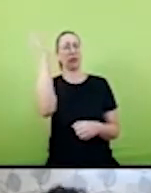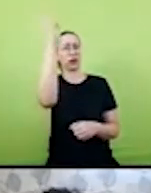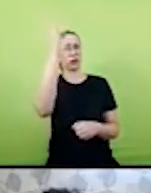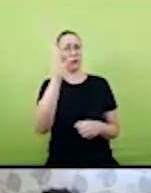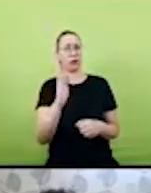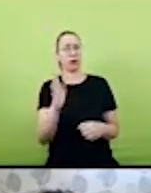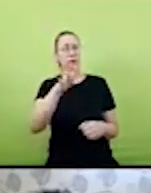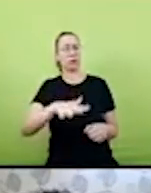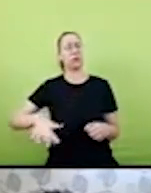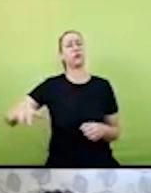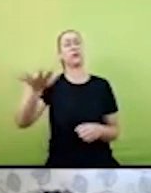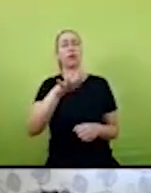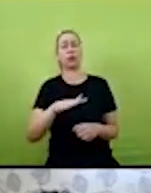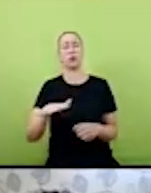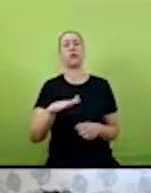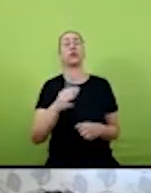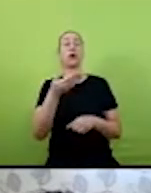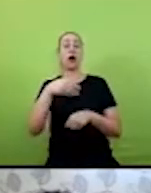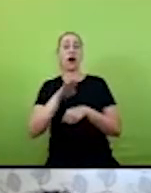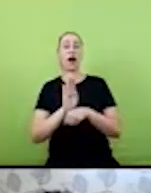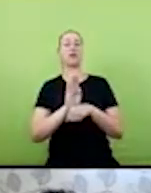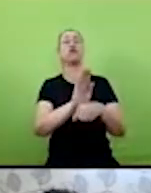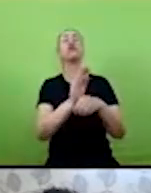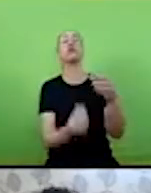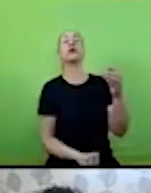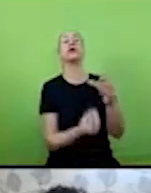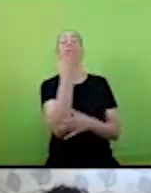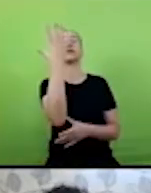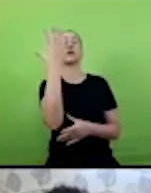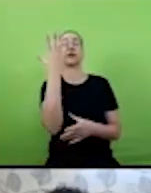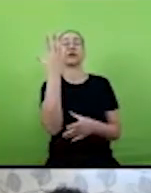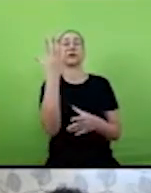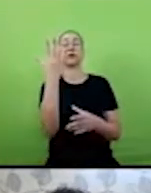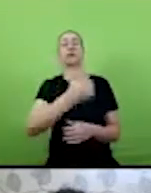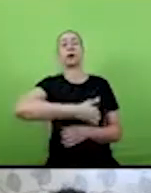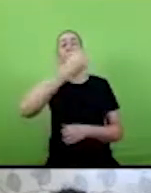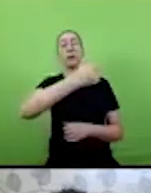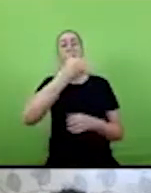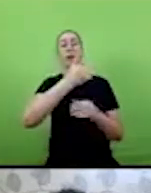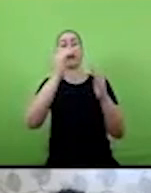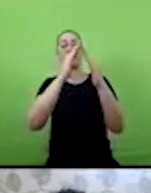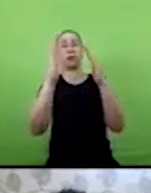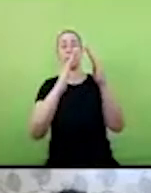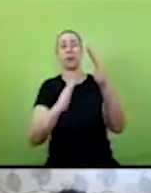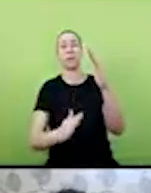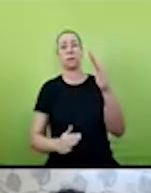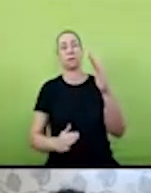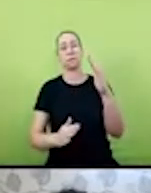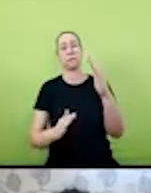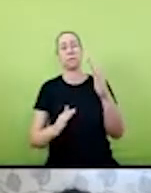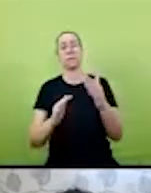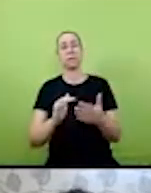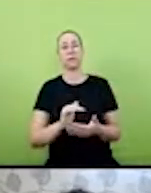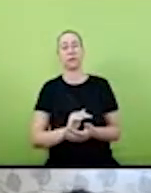serviços que foram criados, né? A exemplo de Campo Grande, que recebeu a primeira Casa da Mulher Brasileira do Brasil. Mas a gente